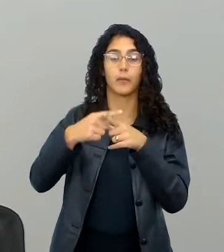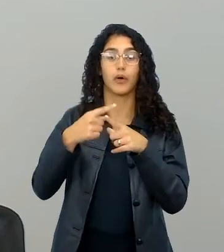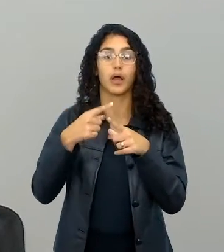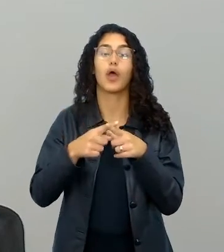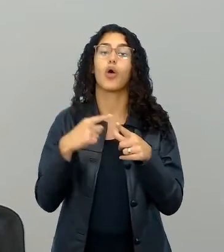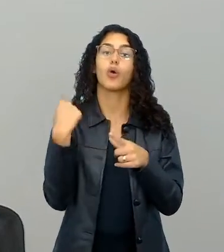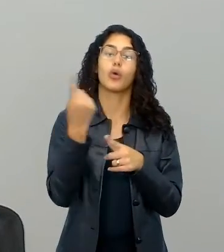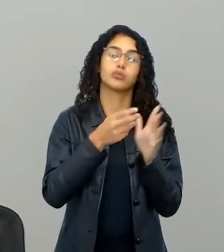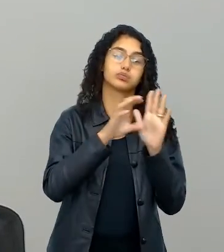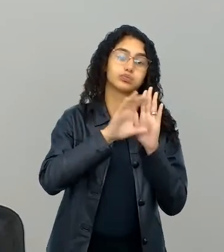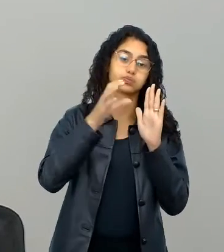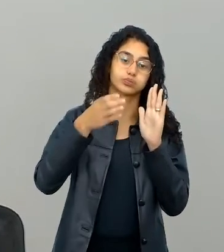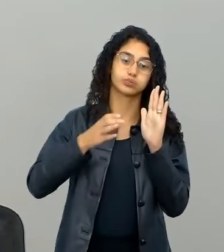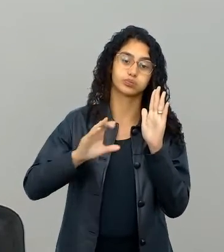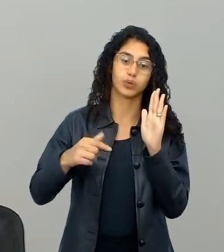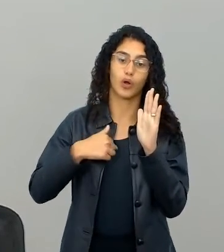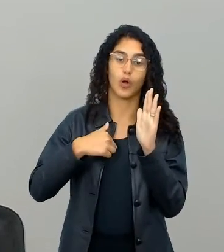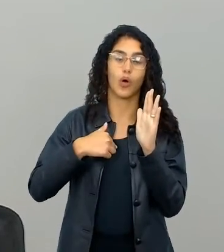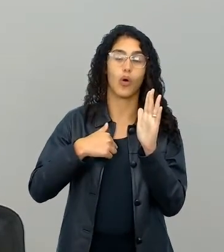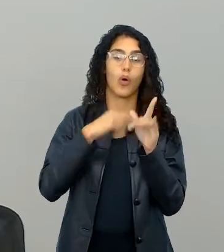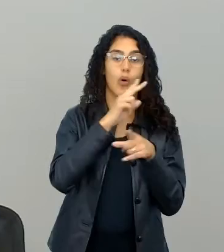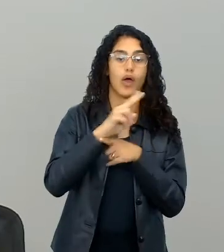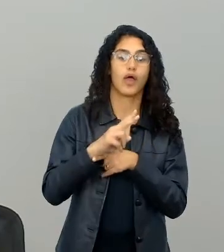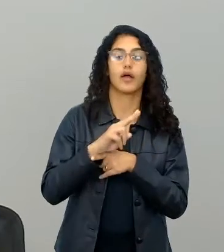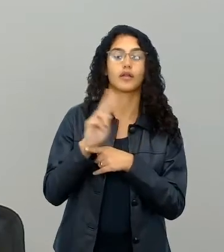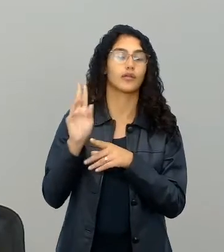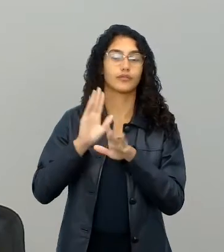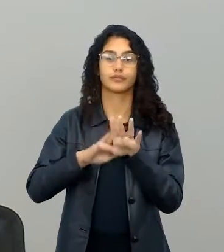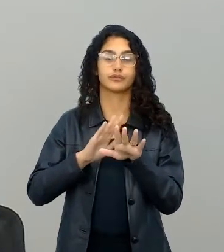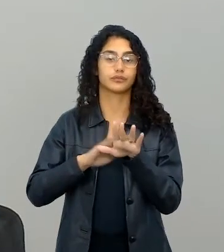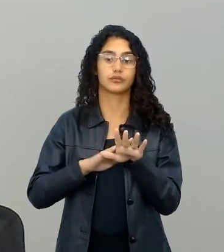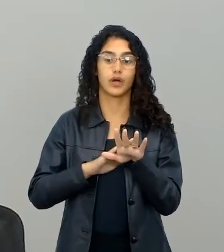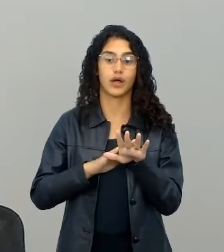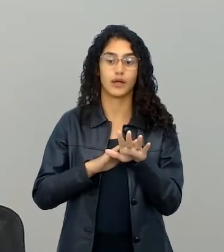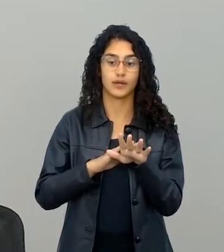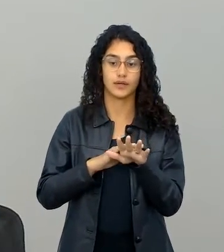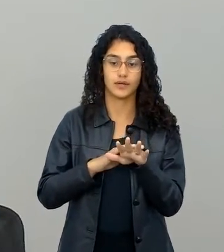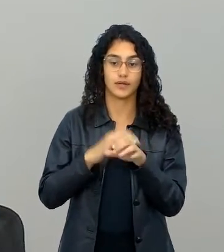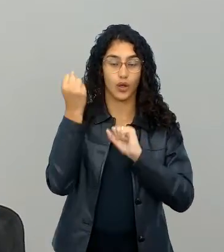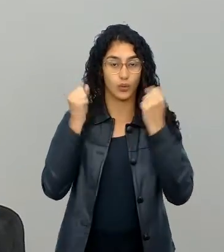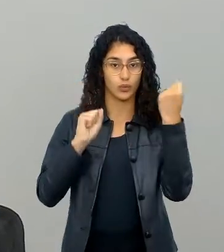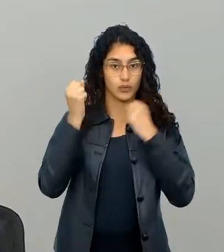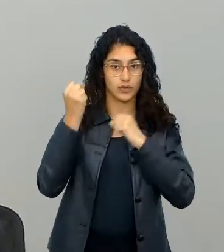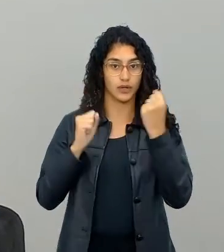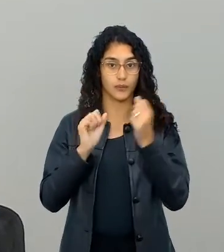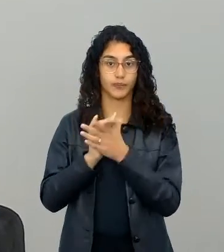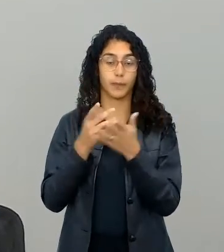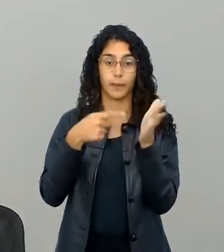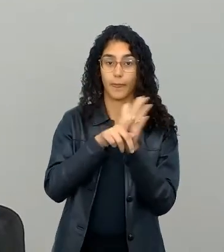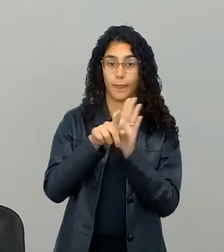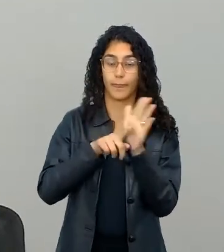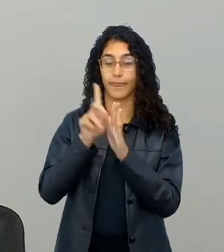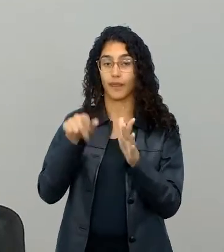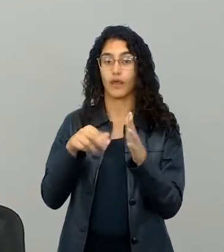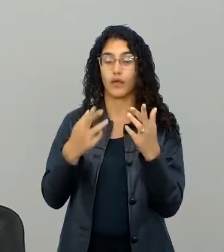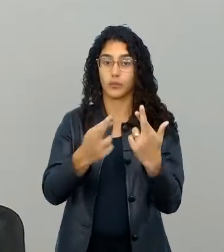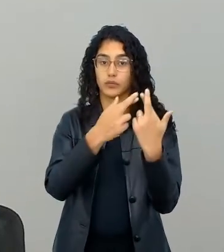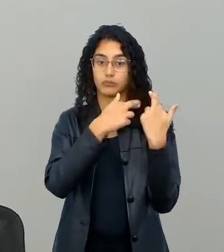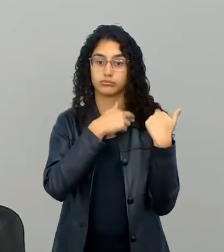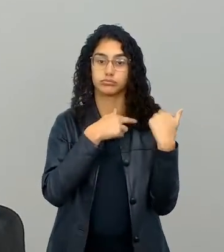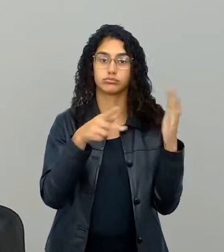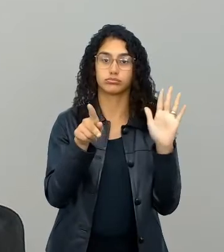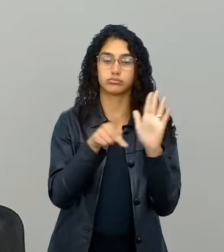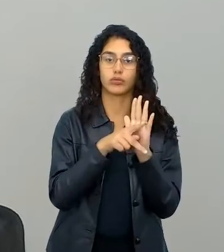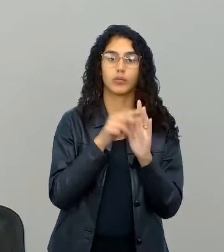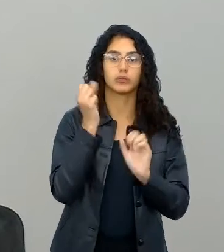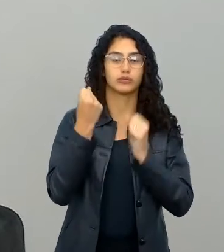o nosso esgoto, o nosso tratamento de esgoto, ele não trata rejeito industrial, né? Então, uma das questões é que é a responsabilidade da